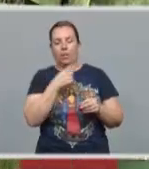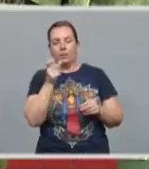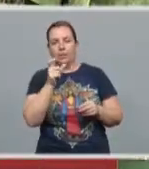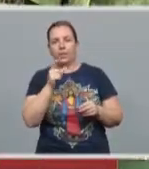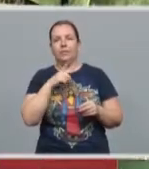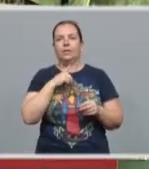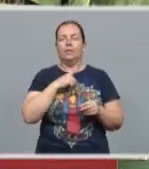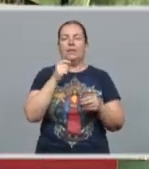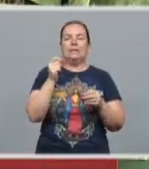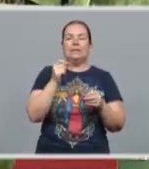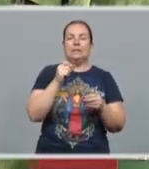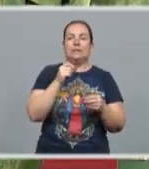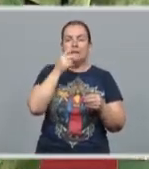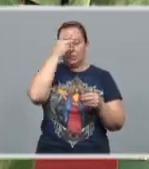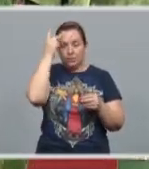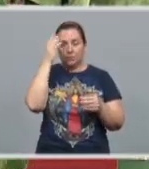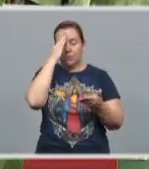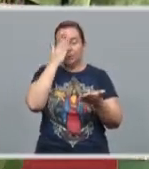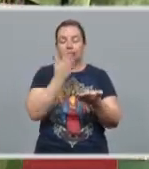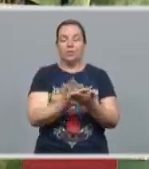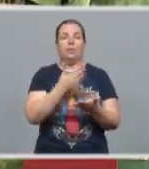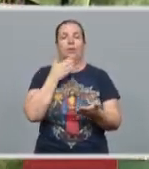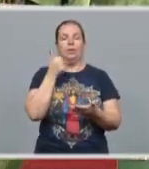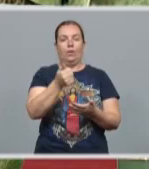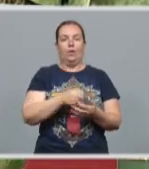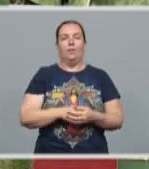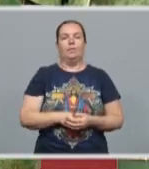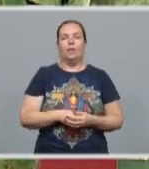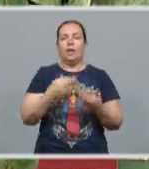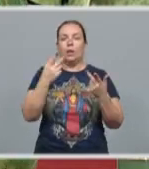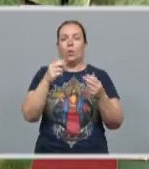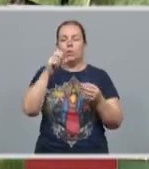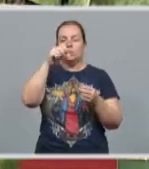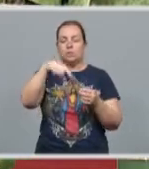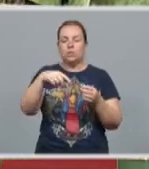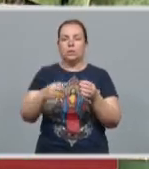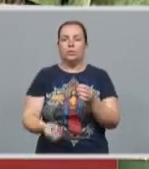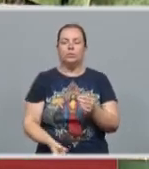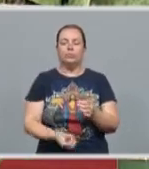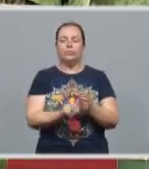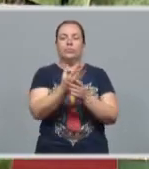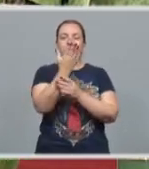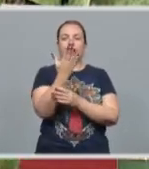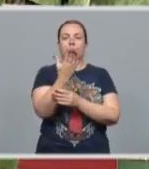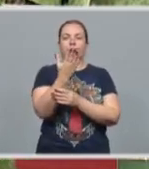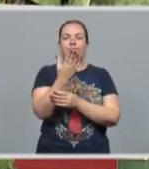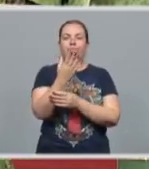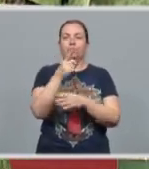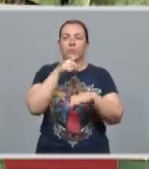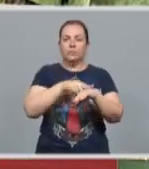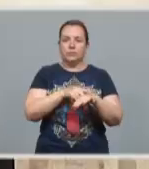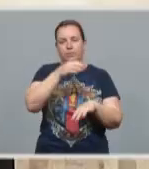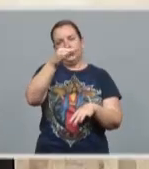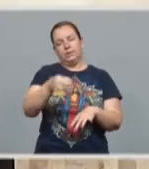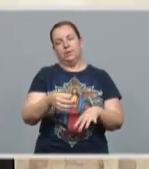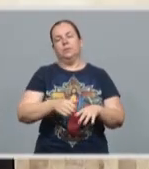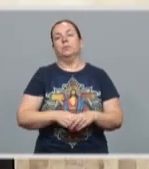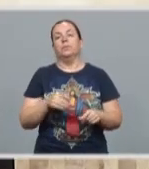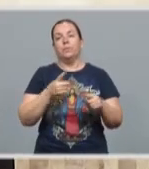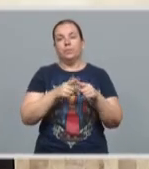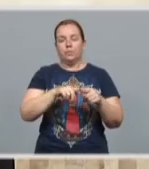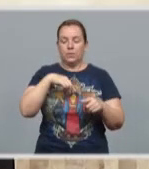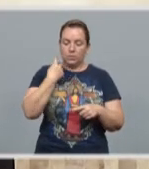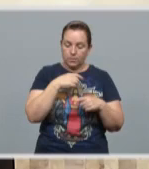mais efeito, que a semente possa germinar no seu tempo, crescer no seu tempo, porque nos cabe